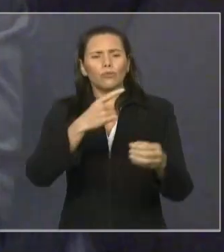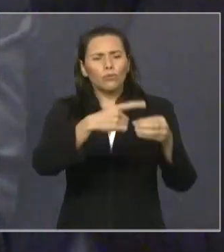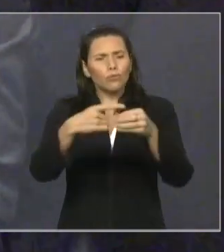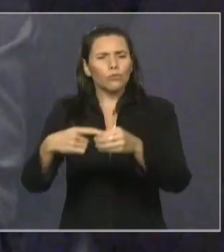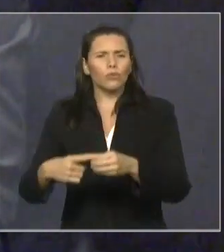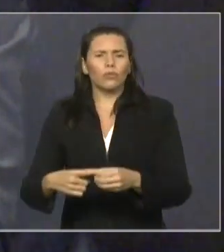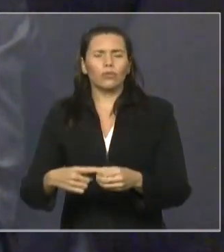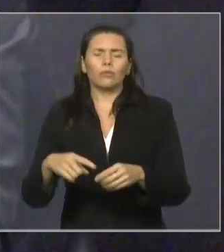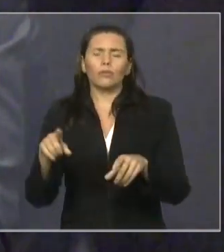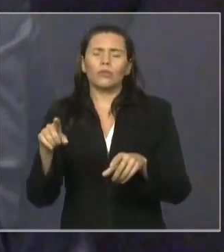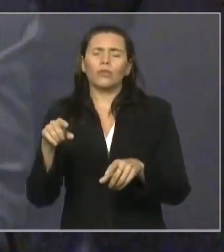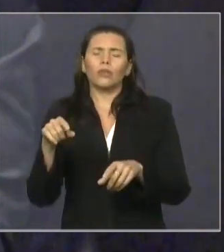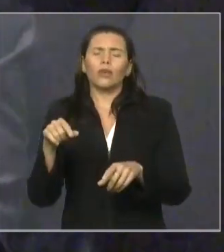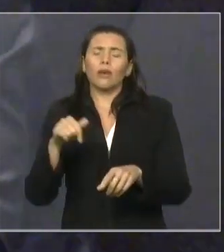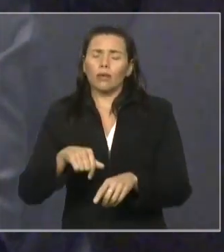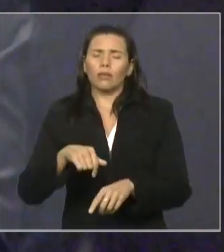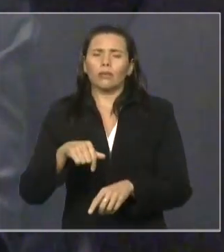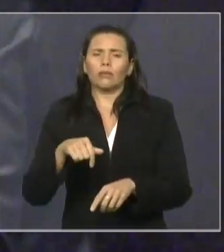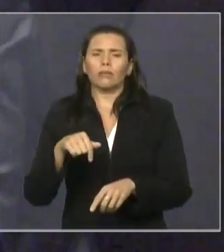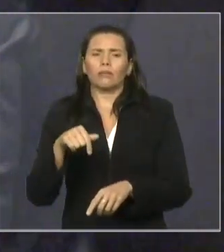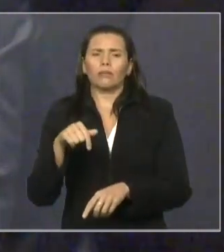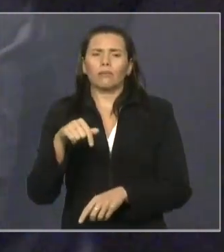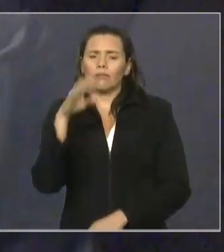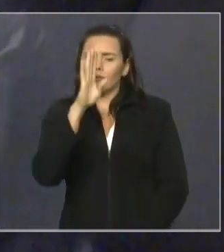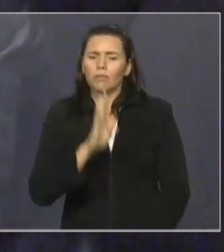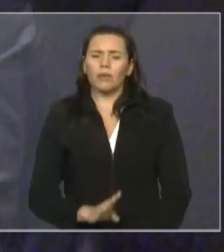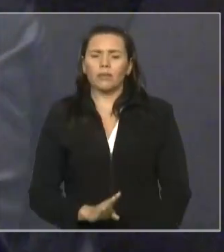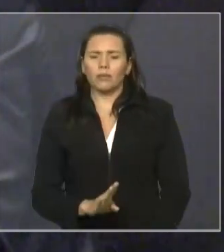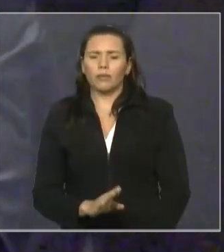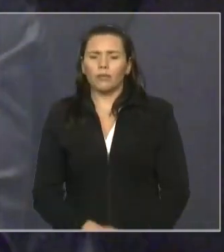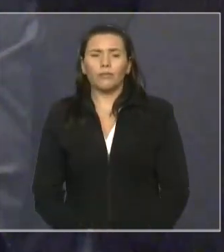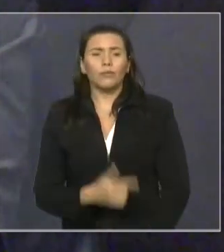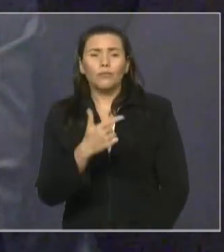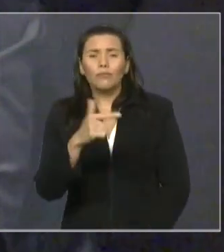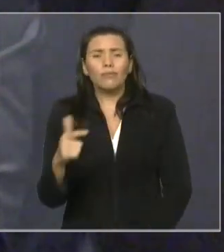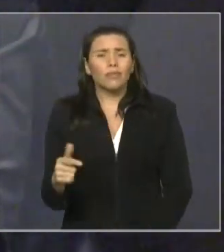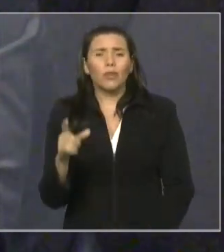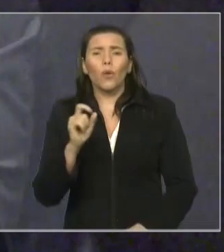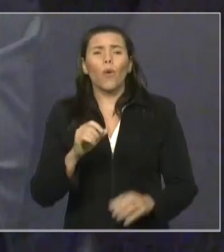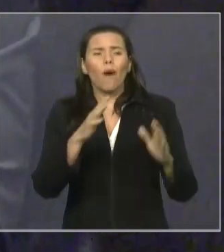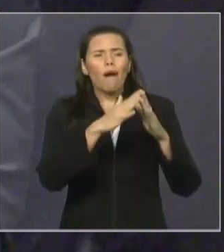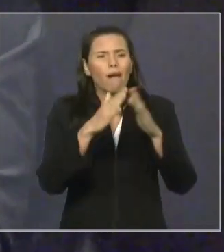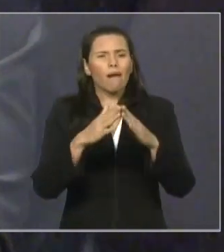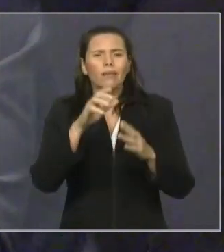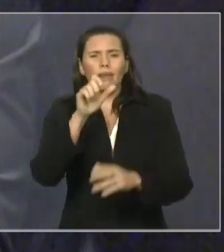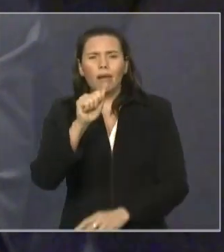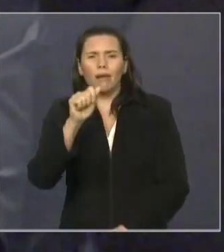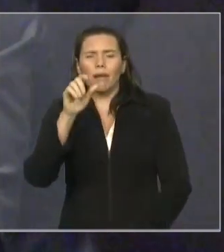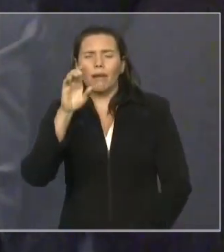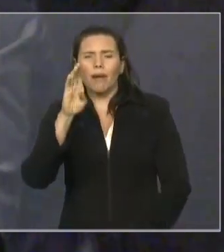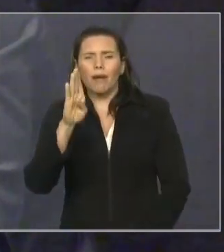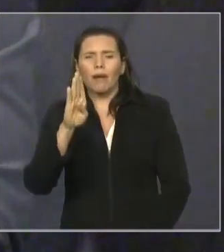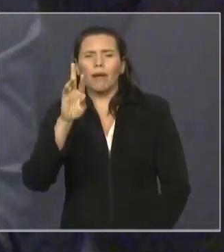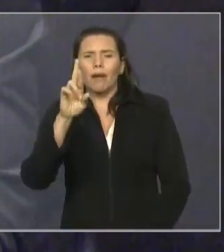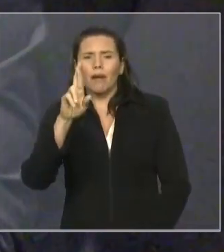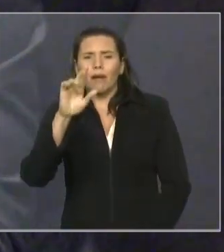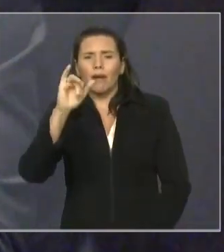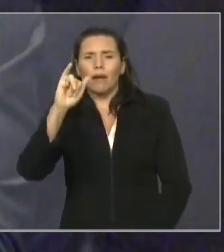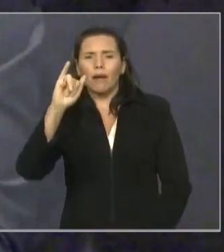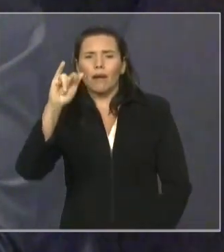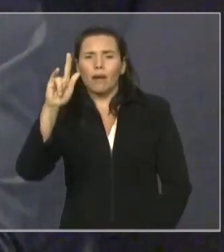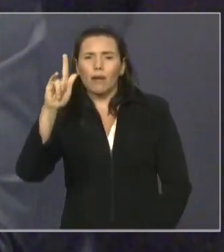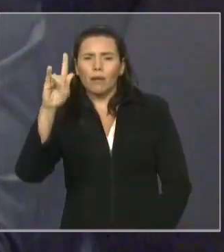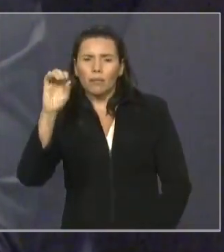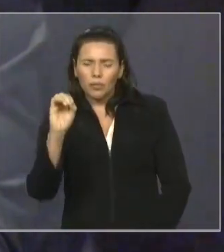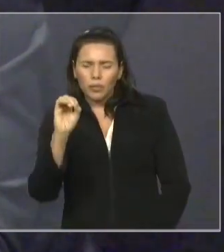ter um abrigo estadual para cães e gatos. E não tem exatamente por isso, não tem sequer como pagar uma ração, quanto mais pagar